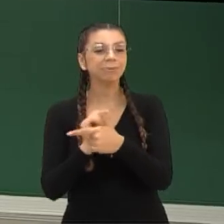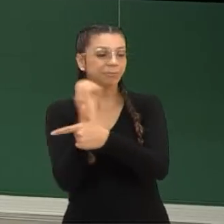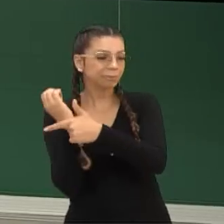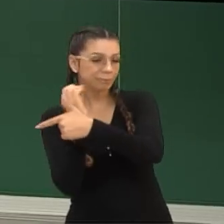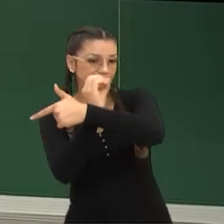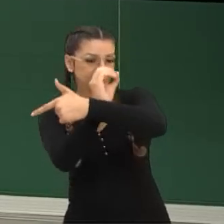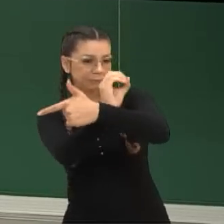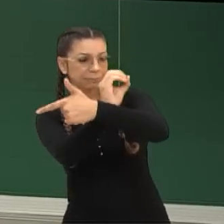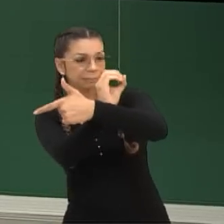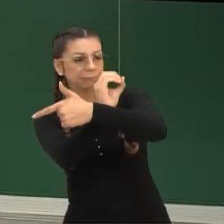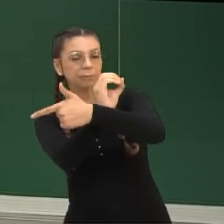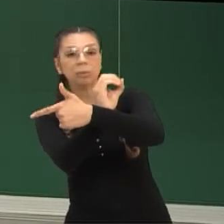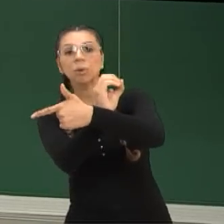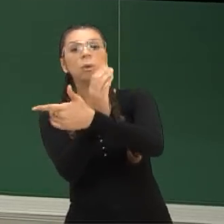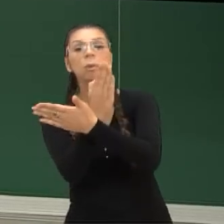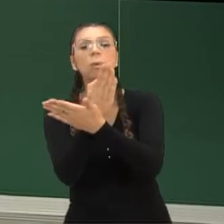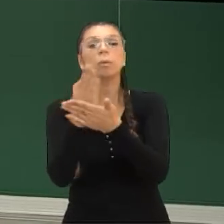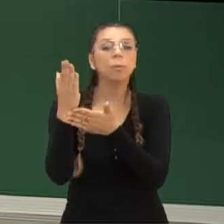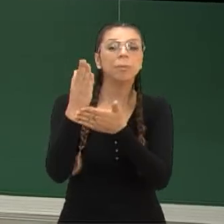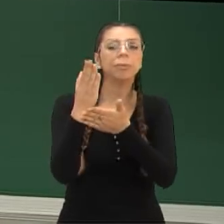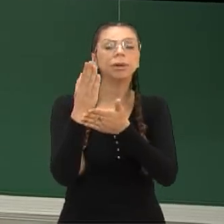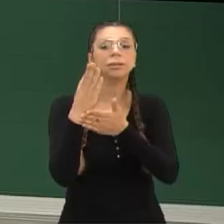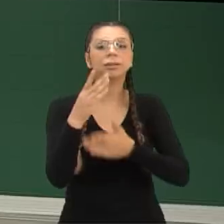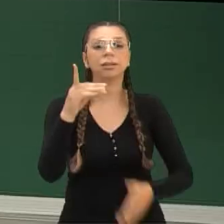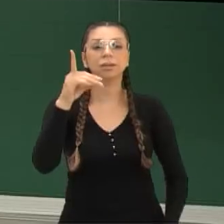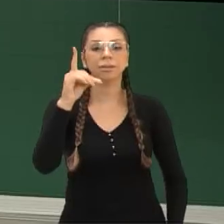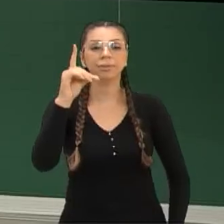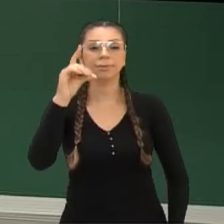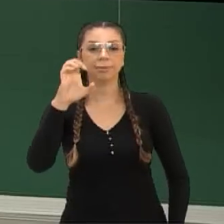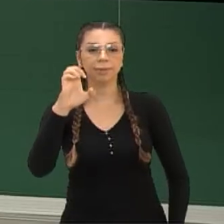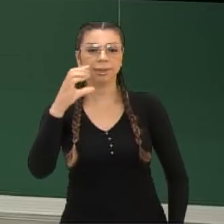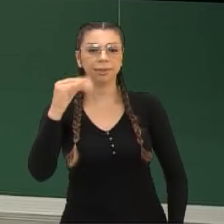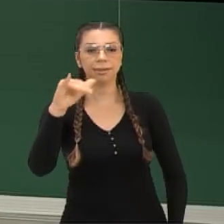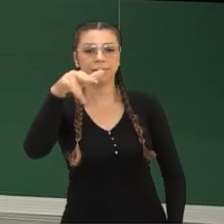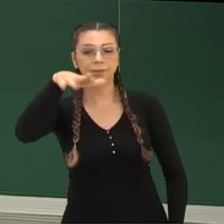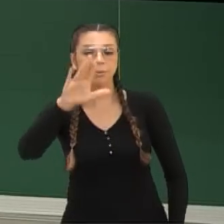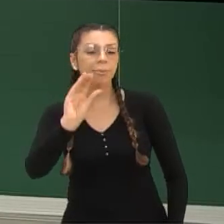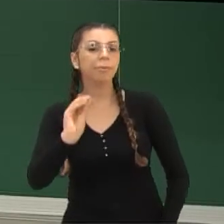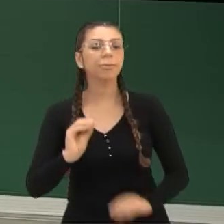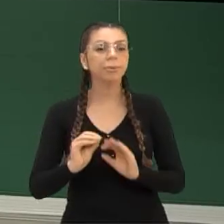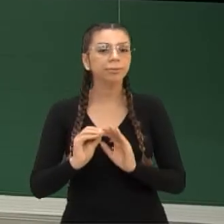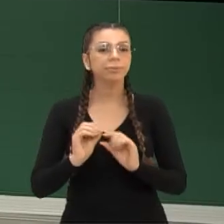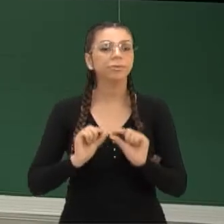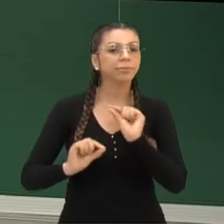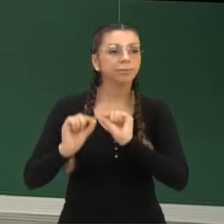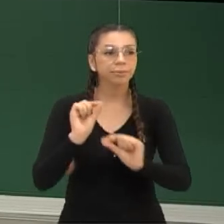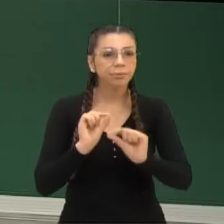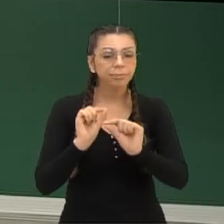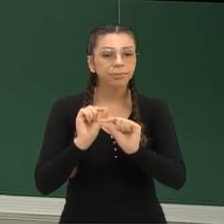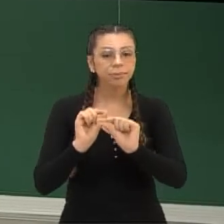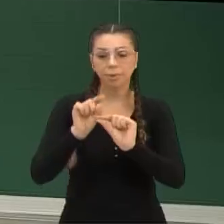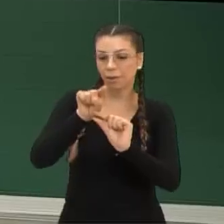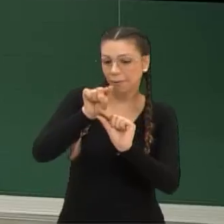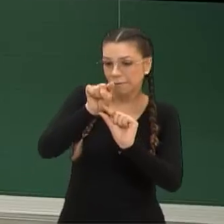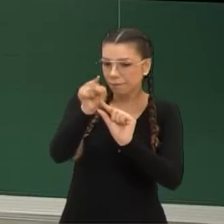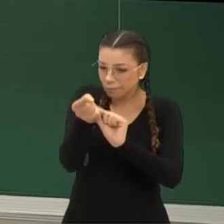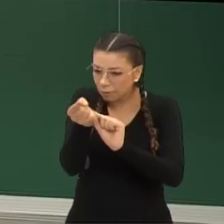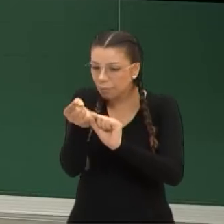trabalhar na casa dos décimos. E aí, quem separa a parte inteira dos décimos é a minha